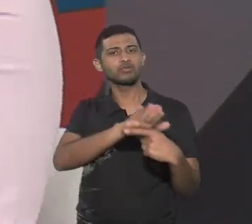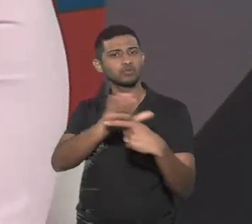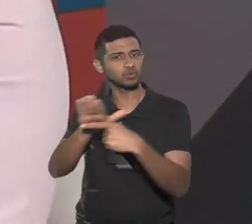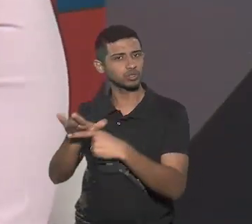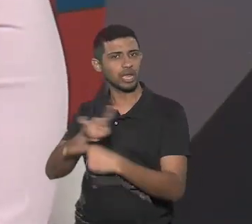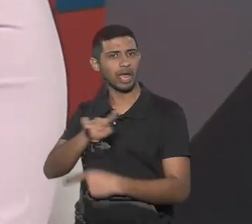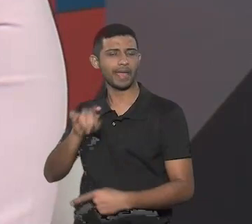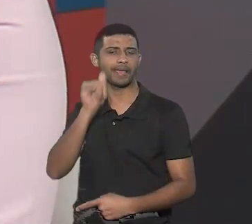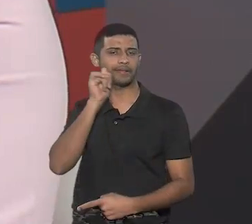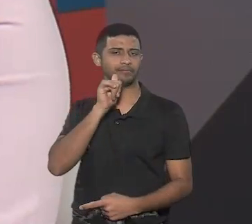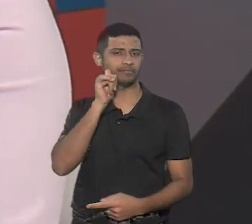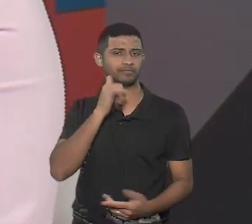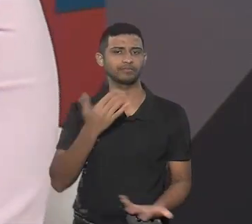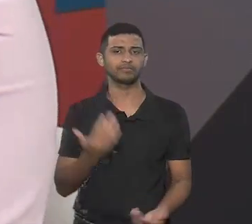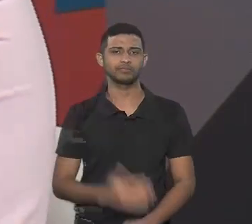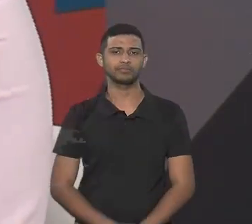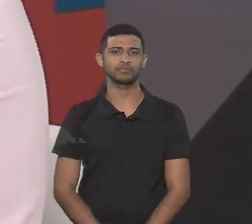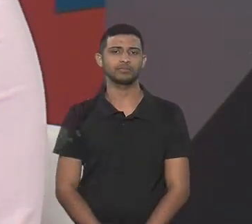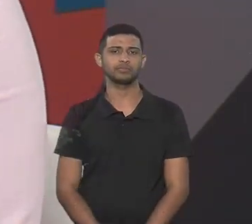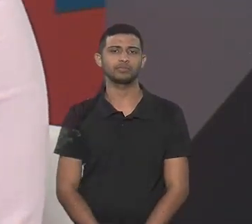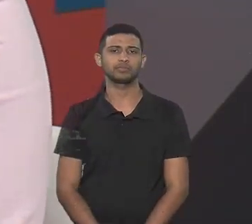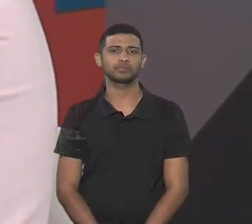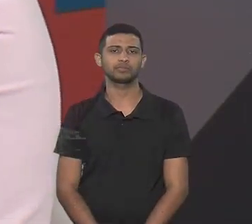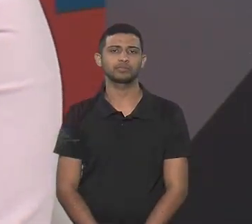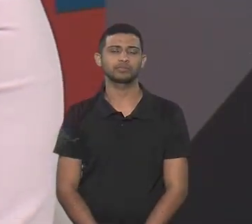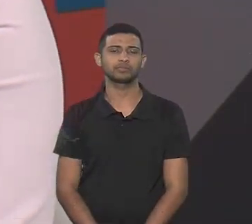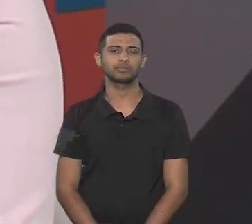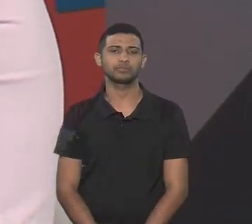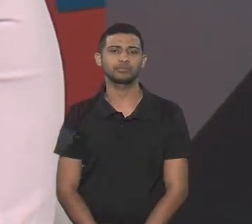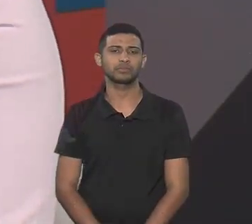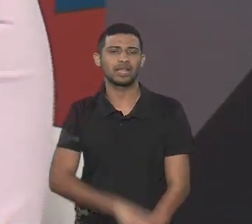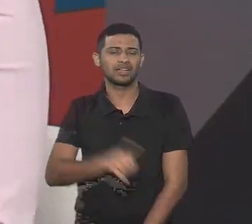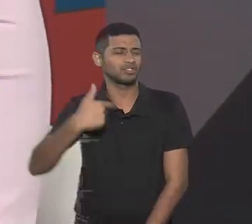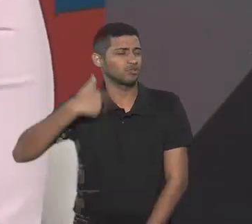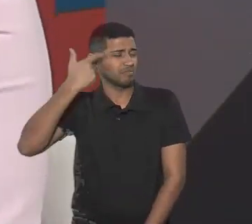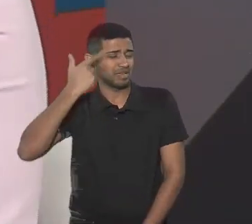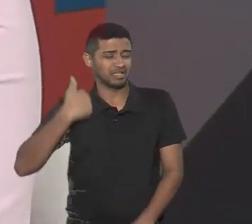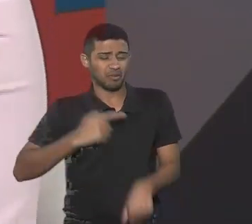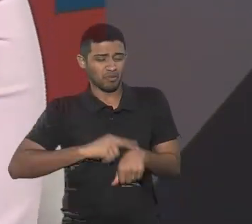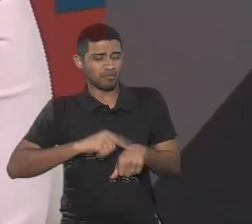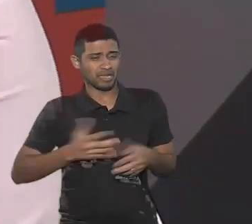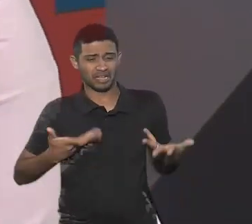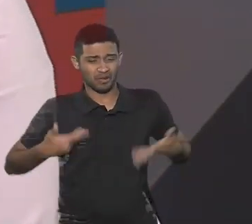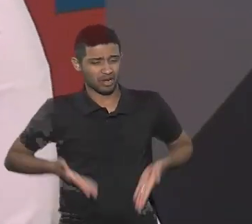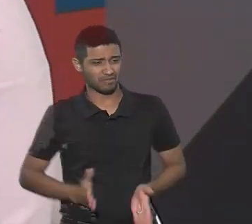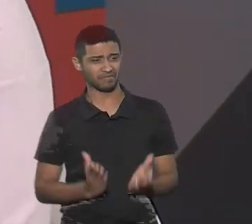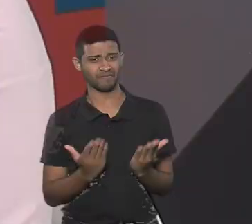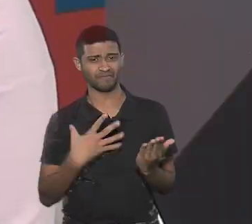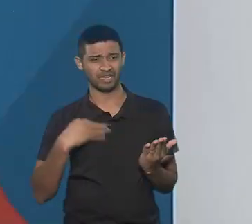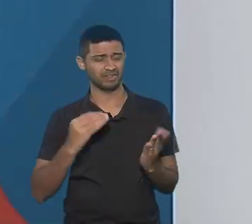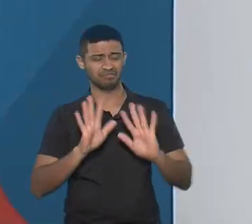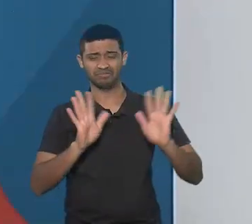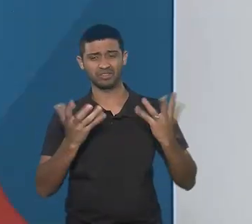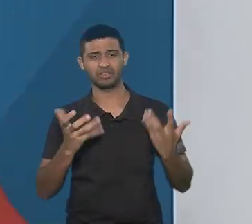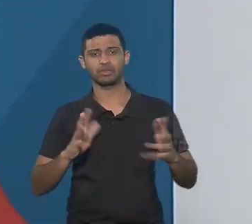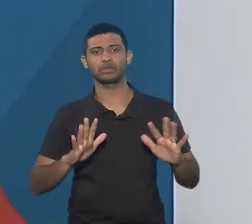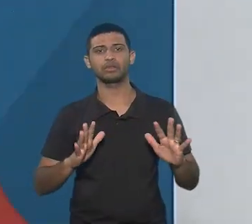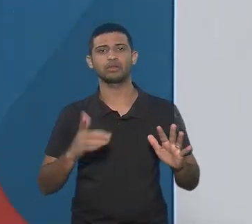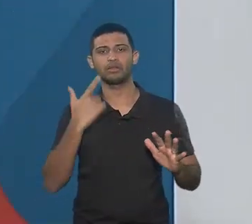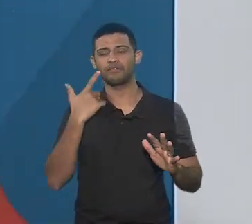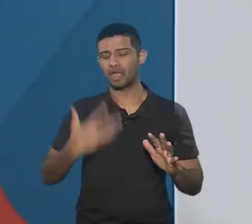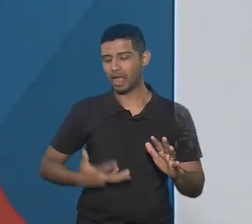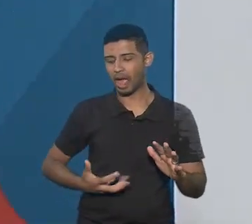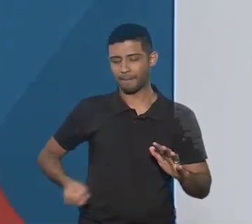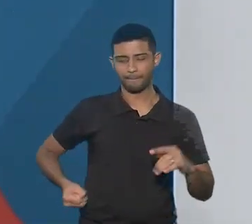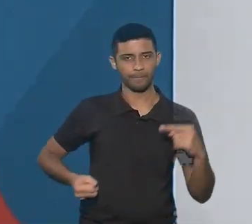mas dar condições a essas mulheres que não se veem tendo um filho naquele momento? Então, o aborto